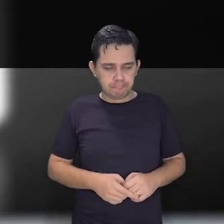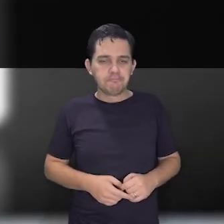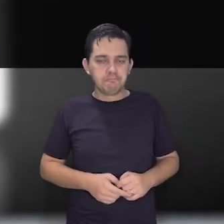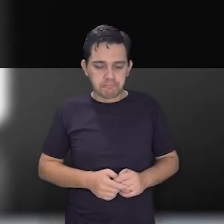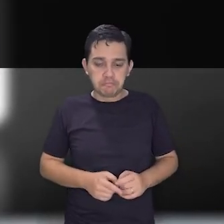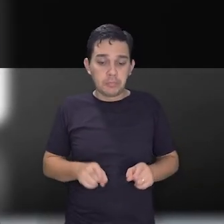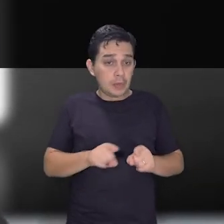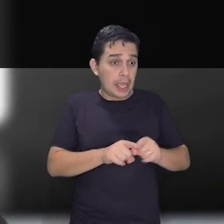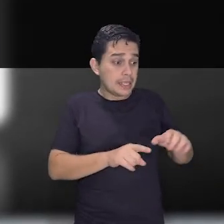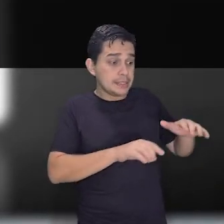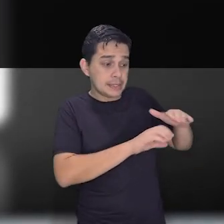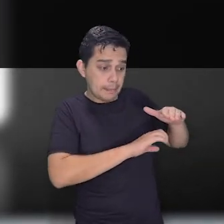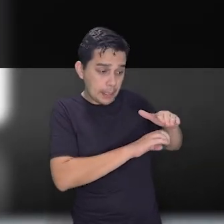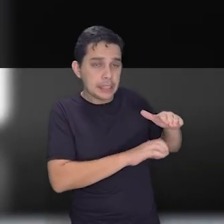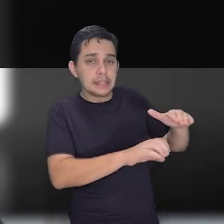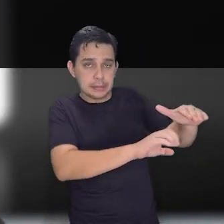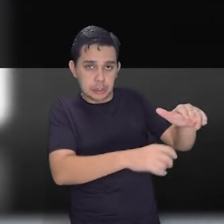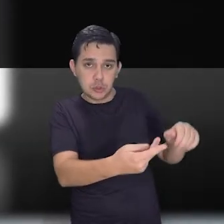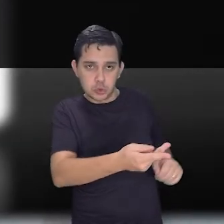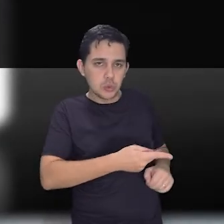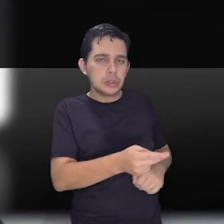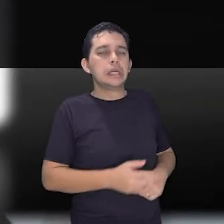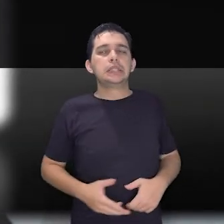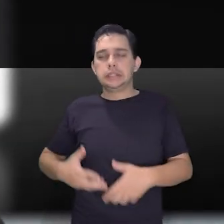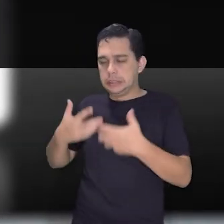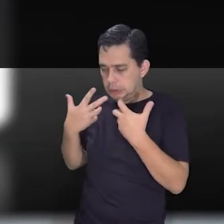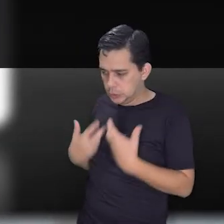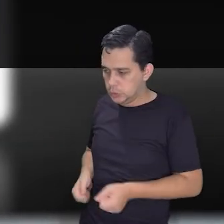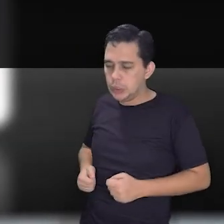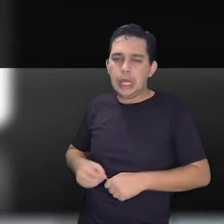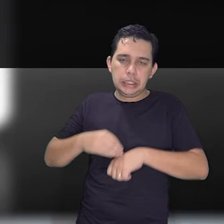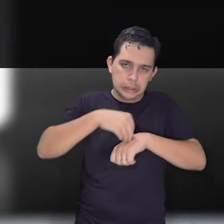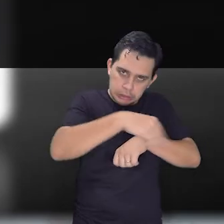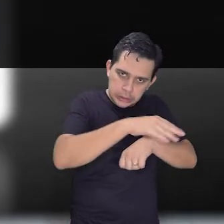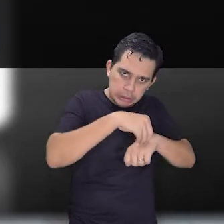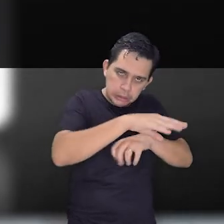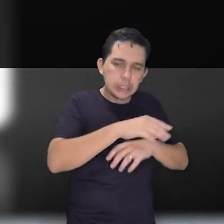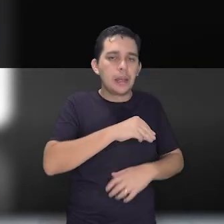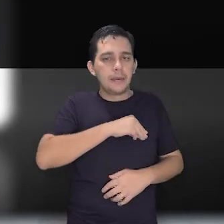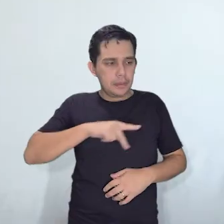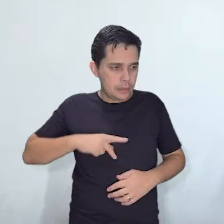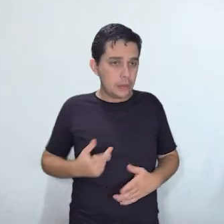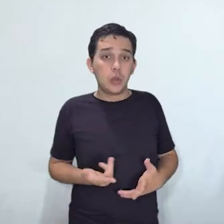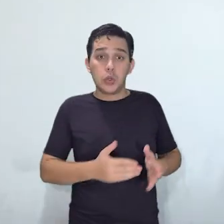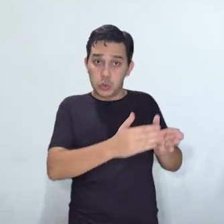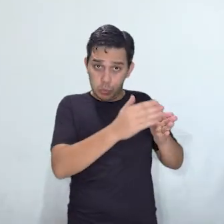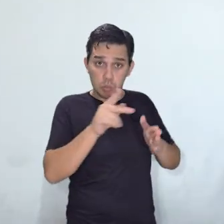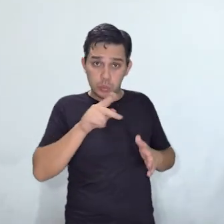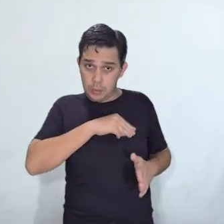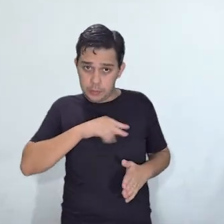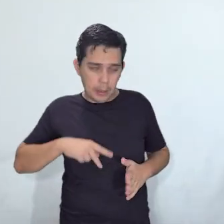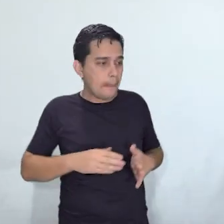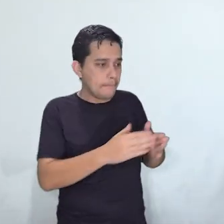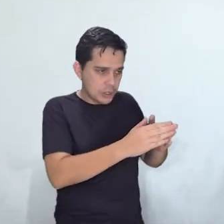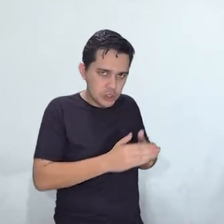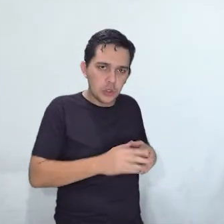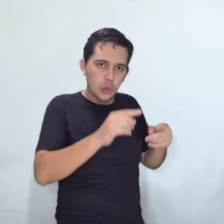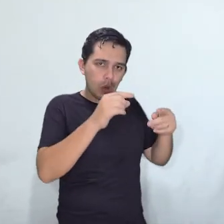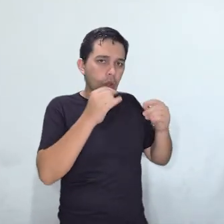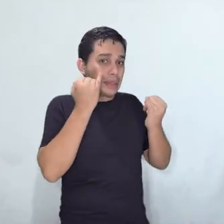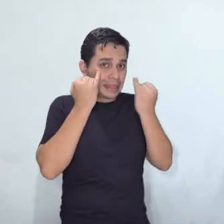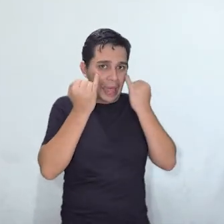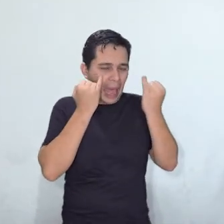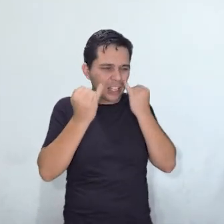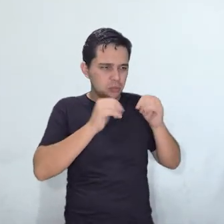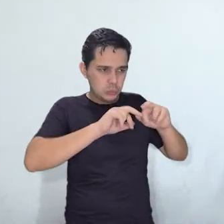essas concessionárias. As concessionárias atenderam à recomendação do Ministério Público, encaminharam os dados requisitados,